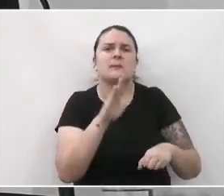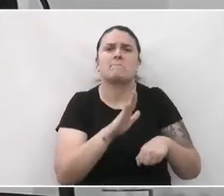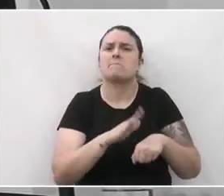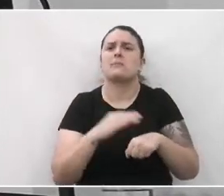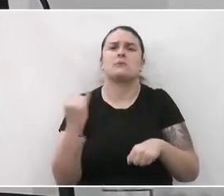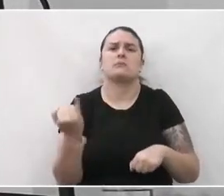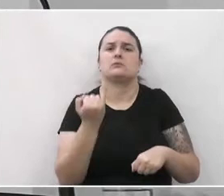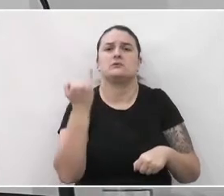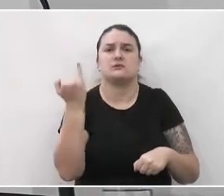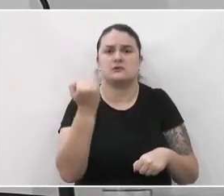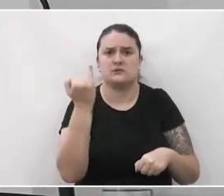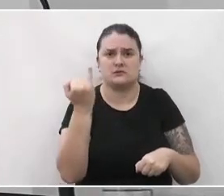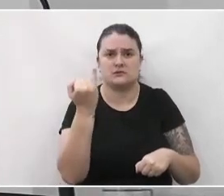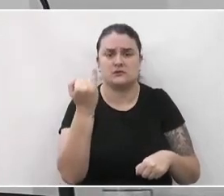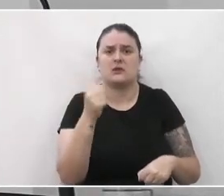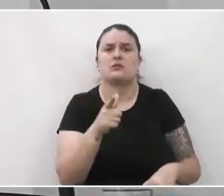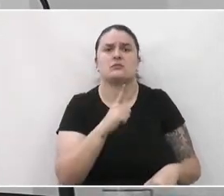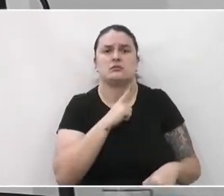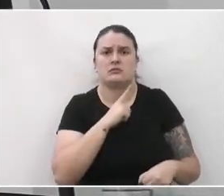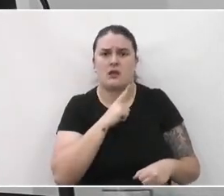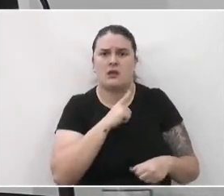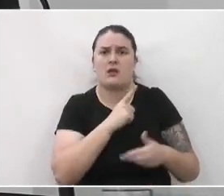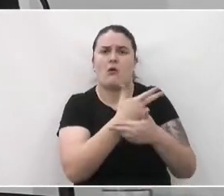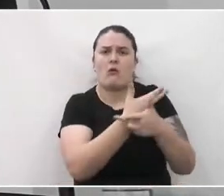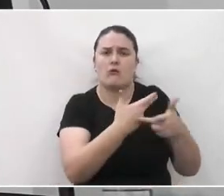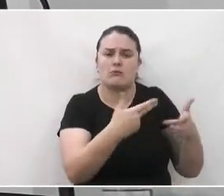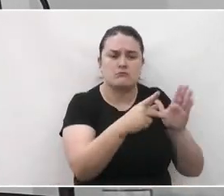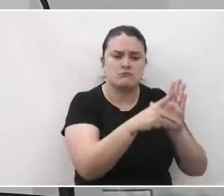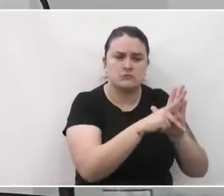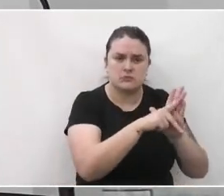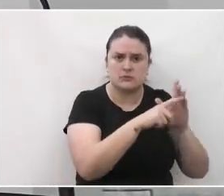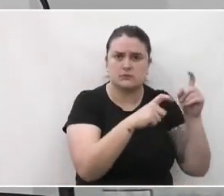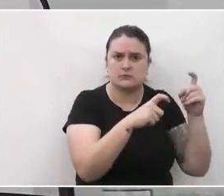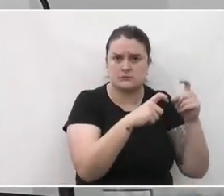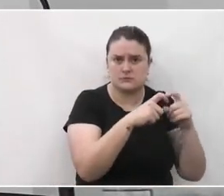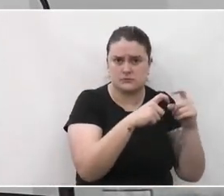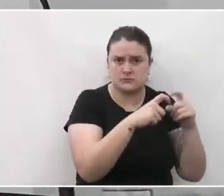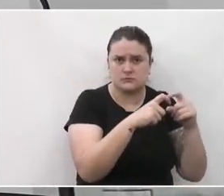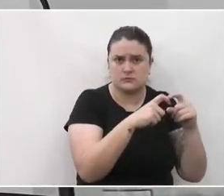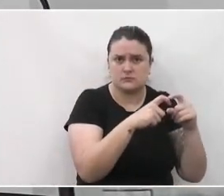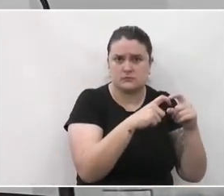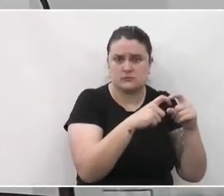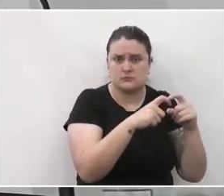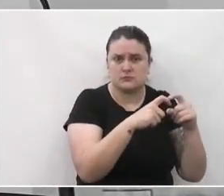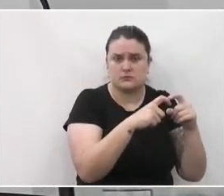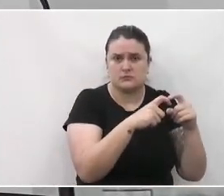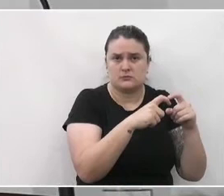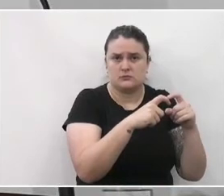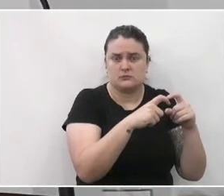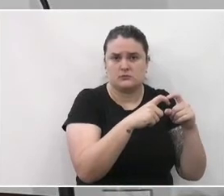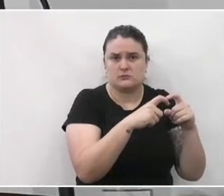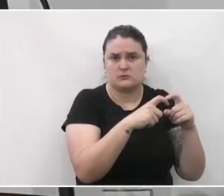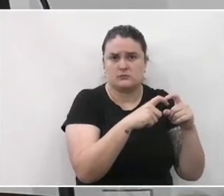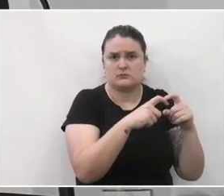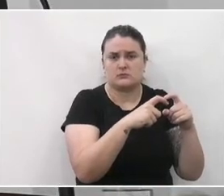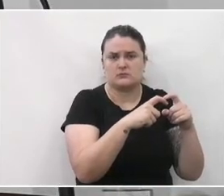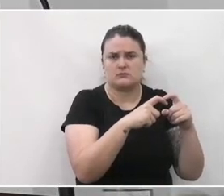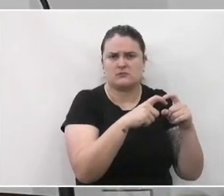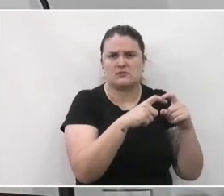isso? Existe algo na medicina e que é do